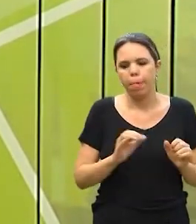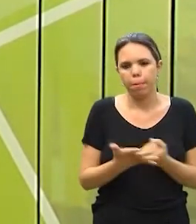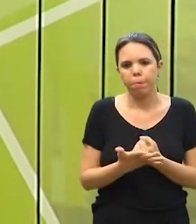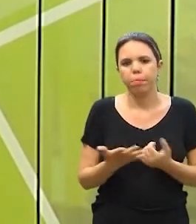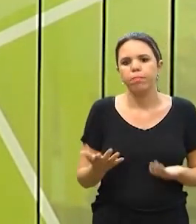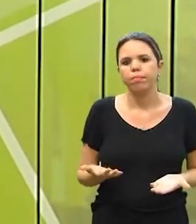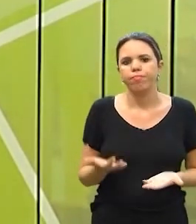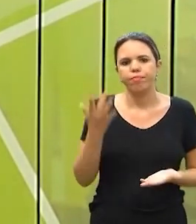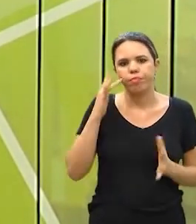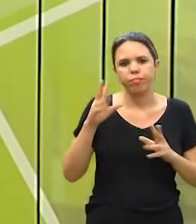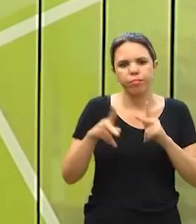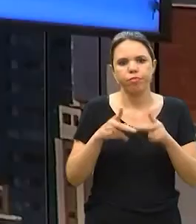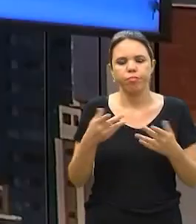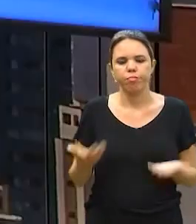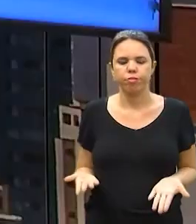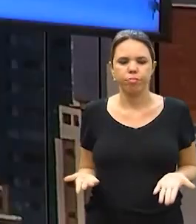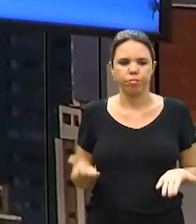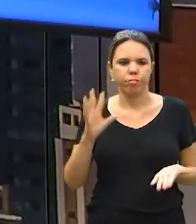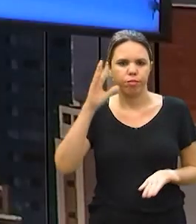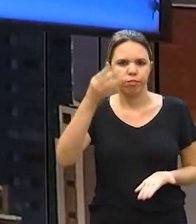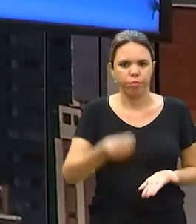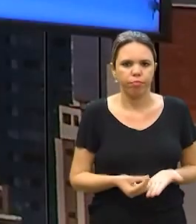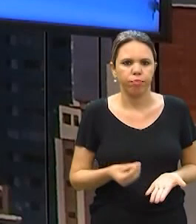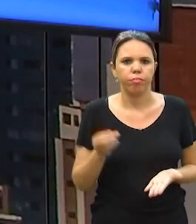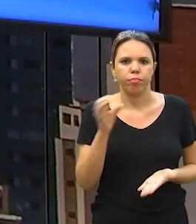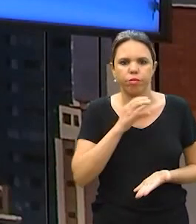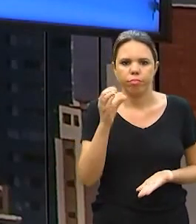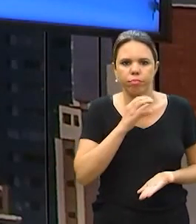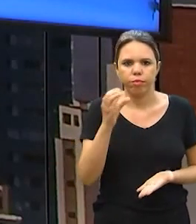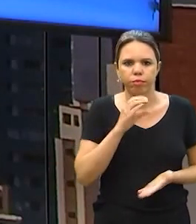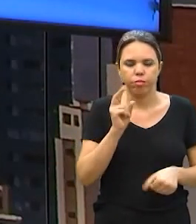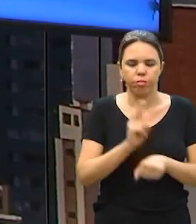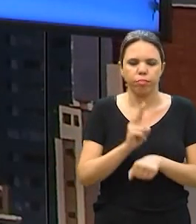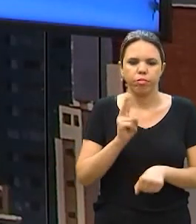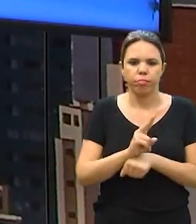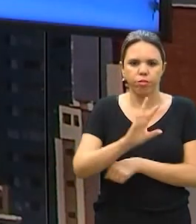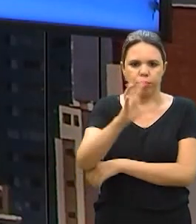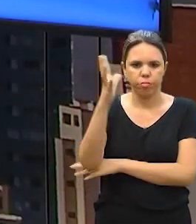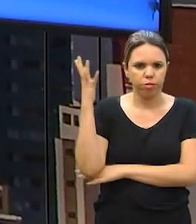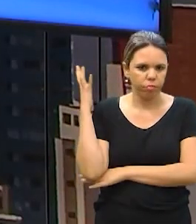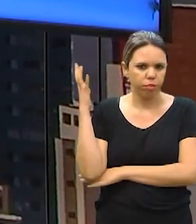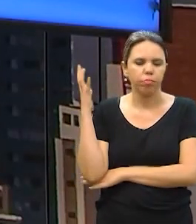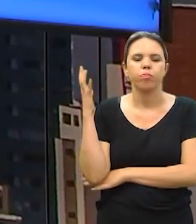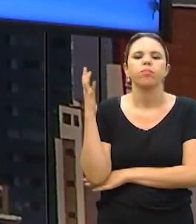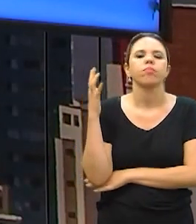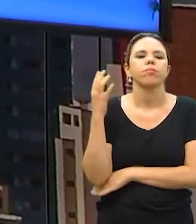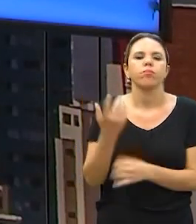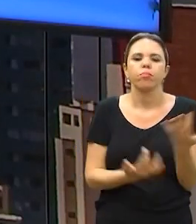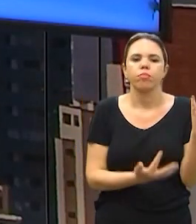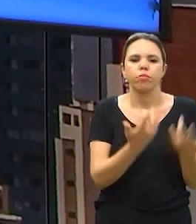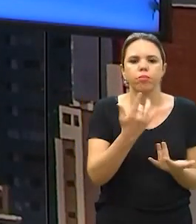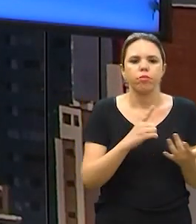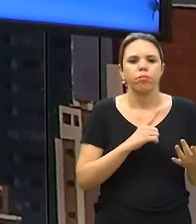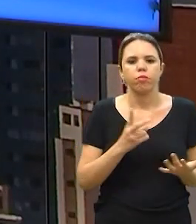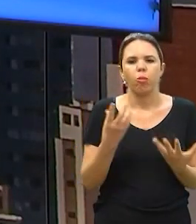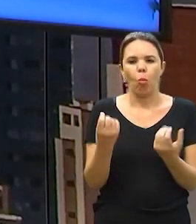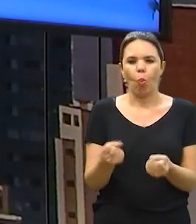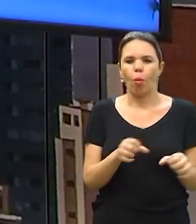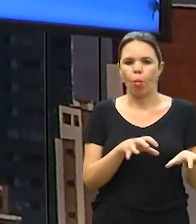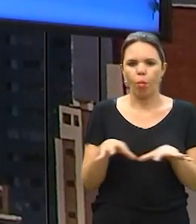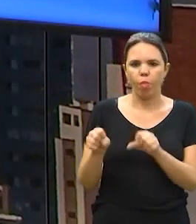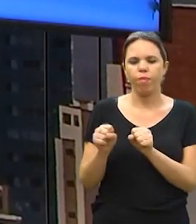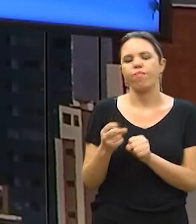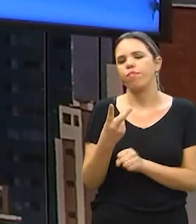pandemia, né, Ângela? Que acho que todo mundo entendeu a urgência da gente cuidar da natureza, ainda mais com as queimadas, com o tempo seco,